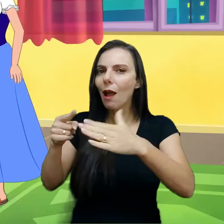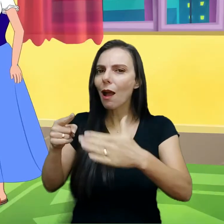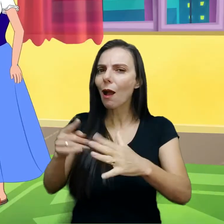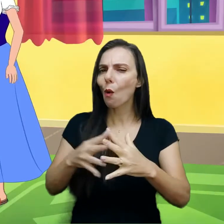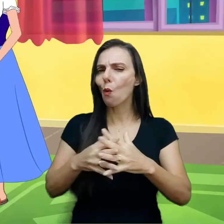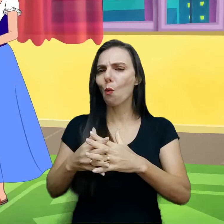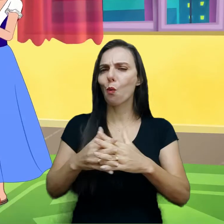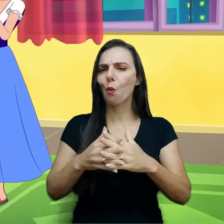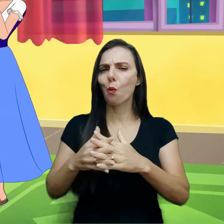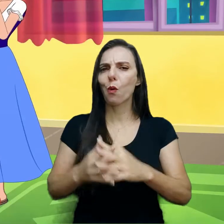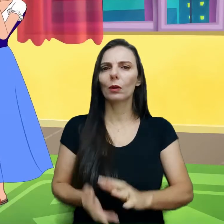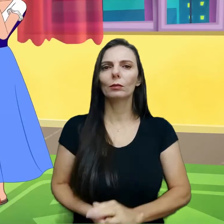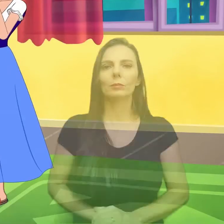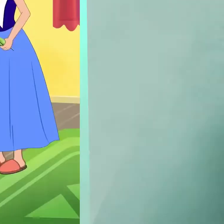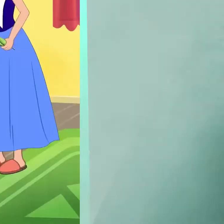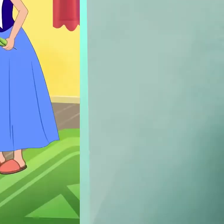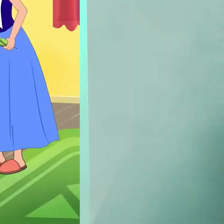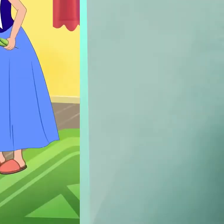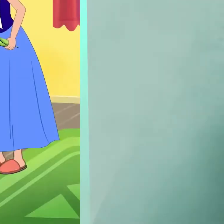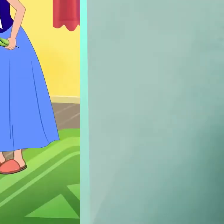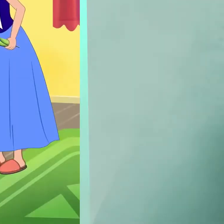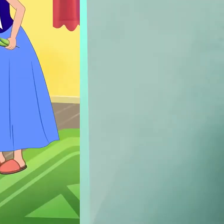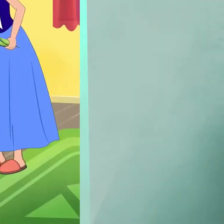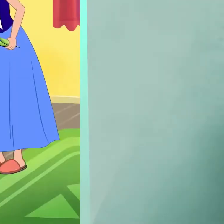quarto, o que a confundia.